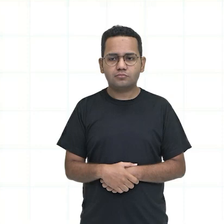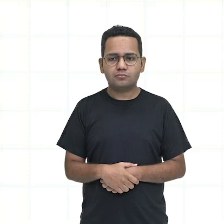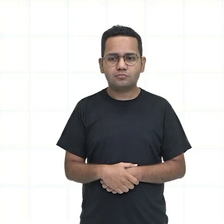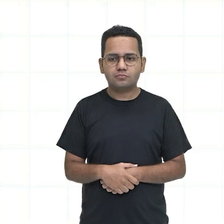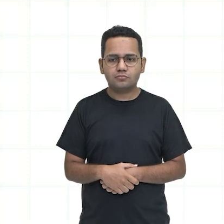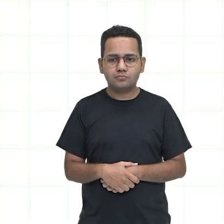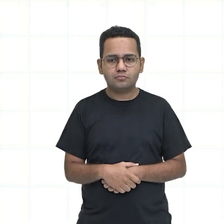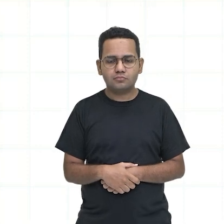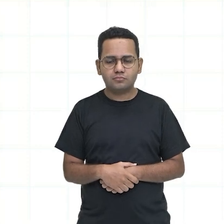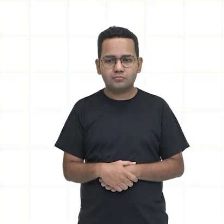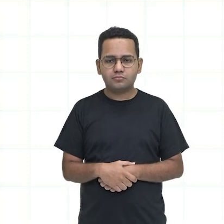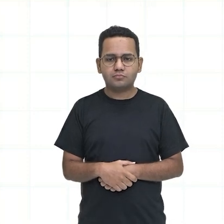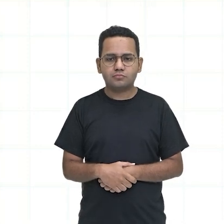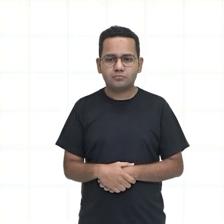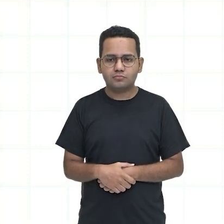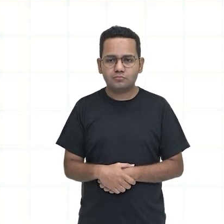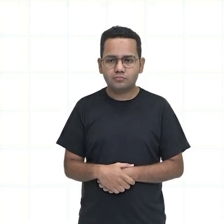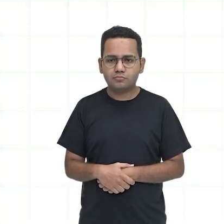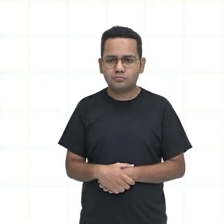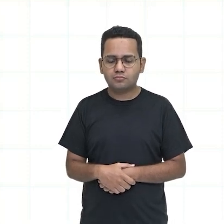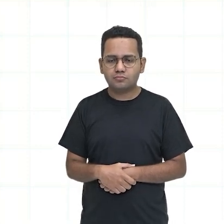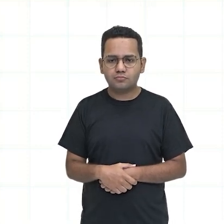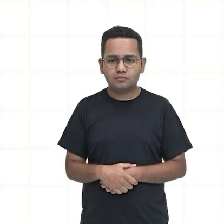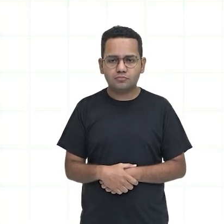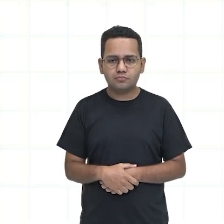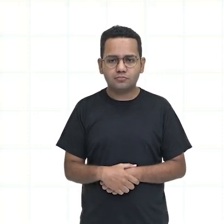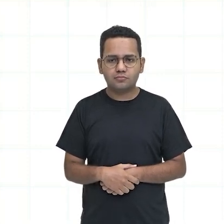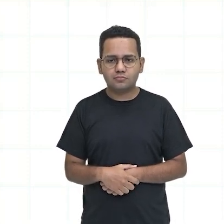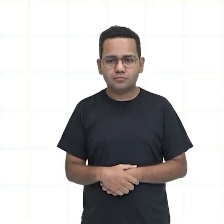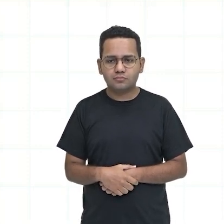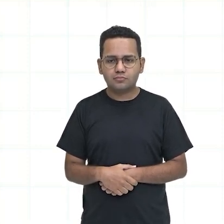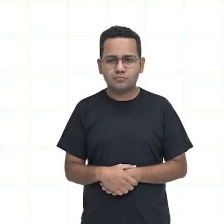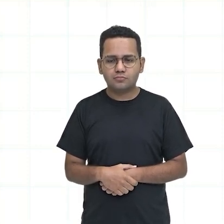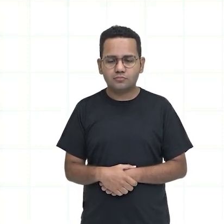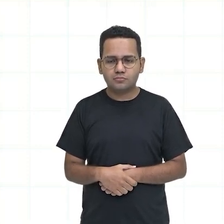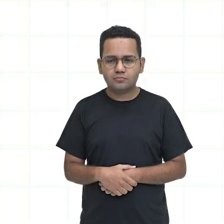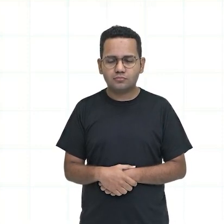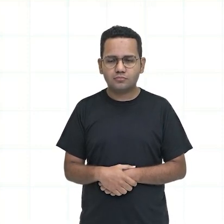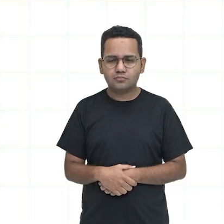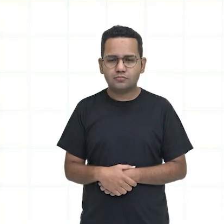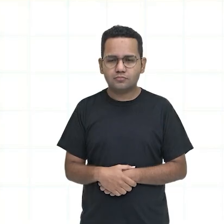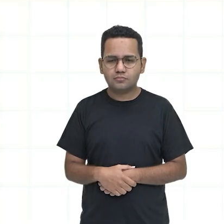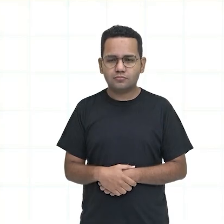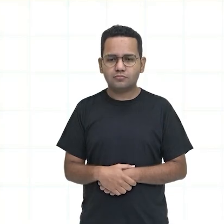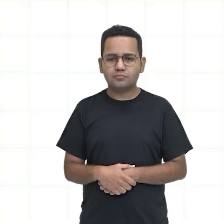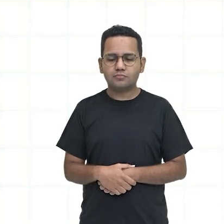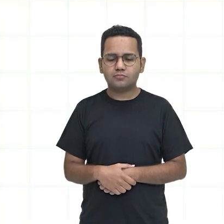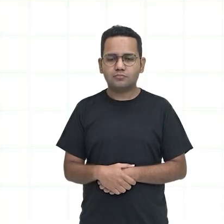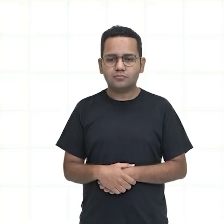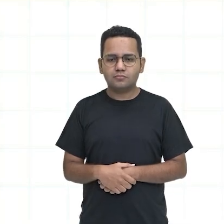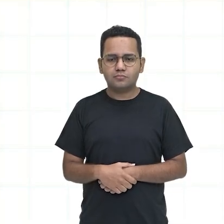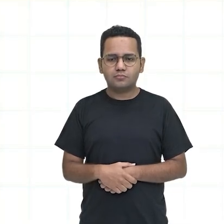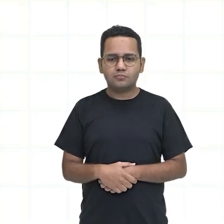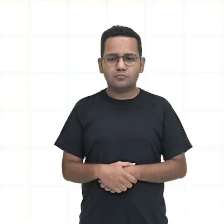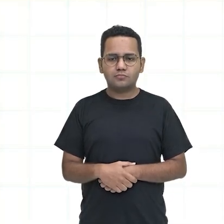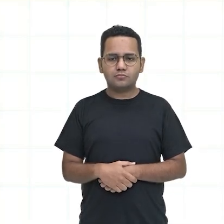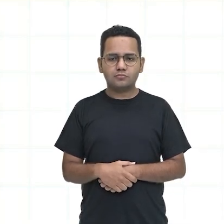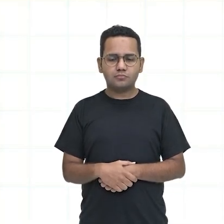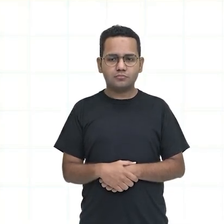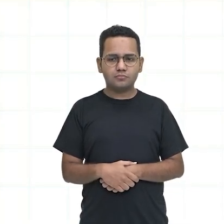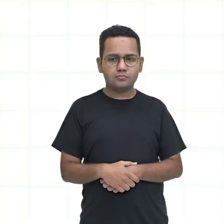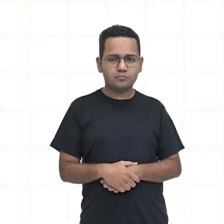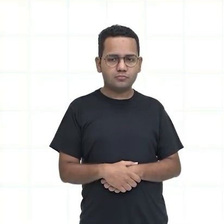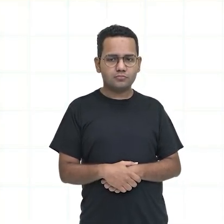orações subordinadas, já tem essa relação, tá? Nós começaremos o encontro,